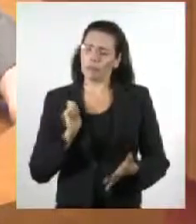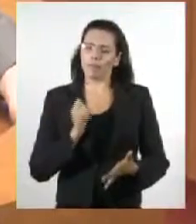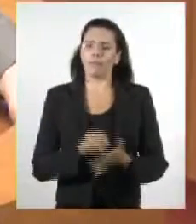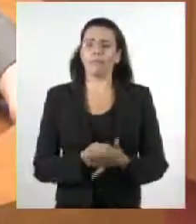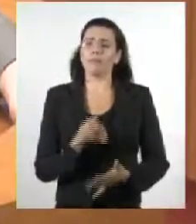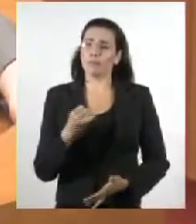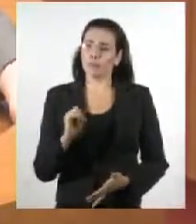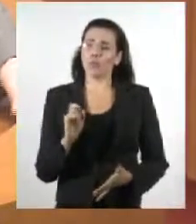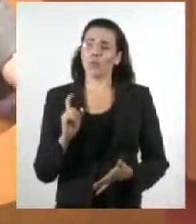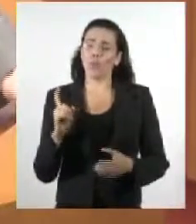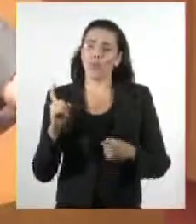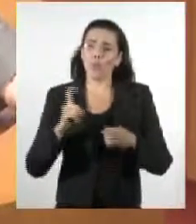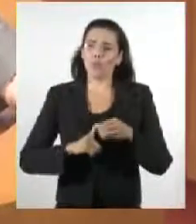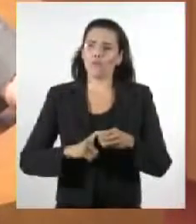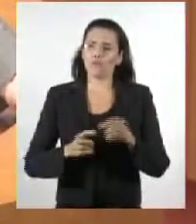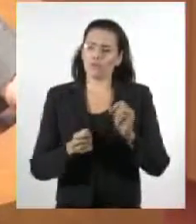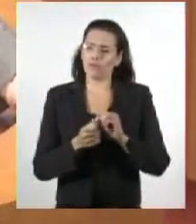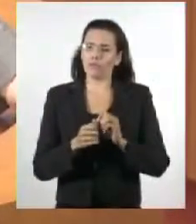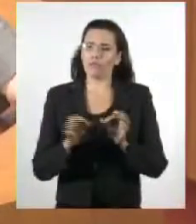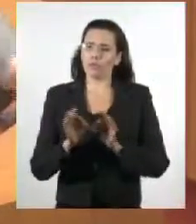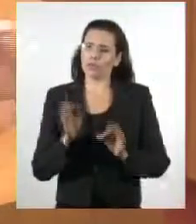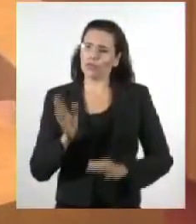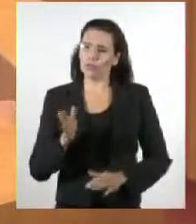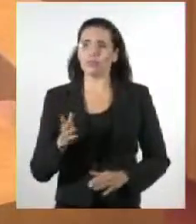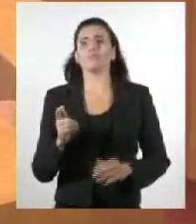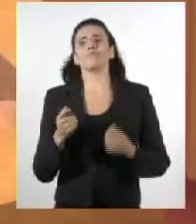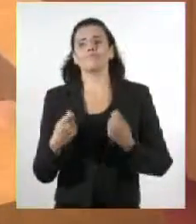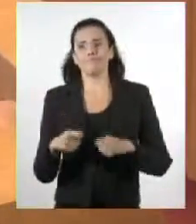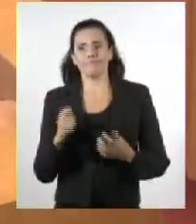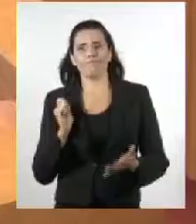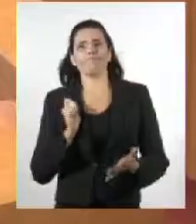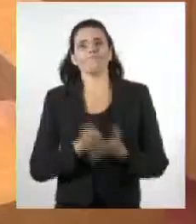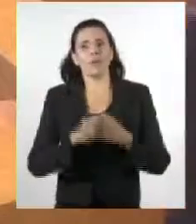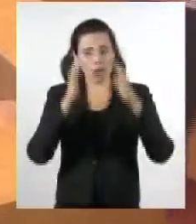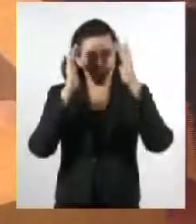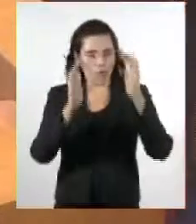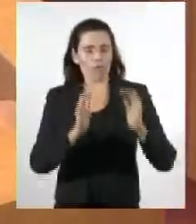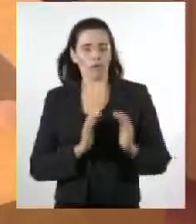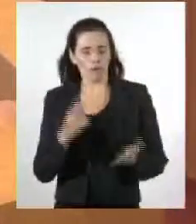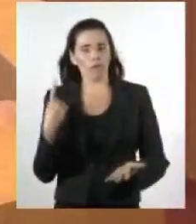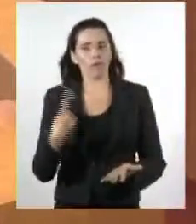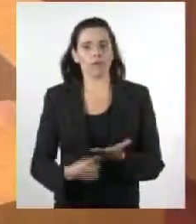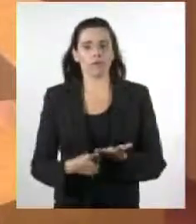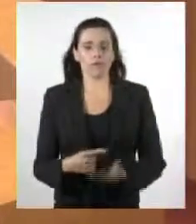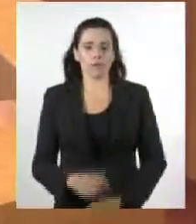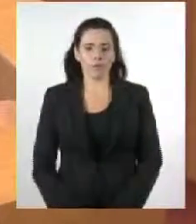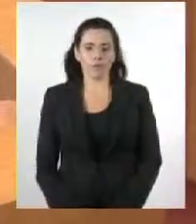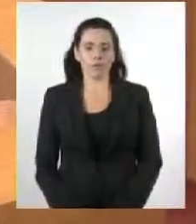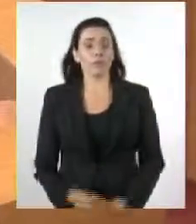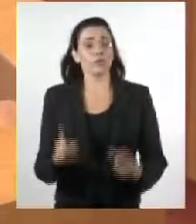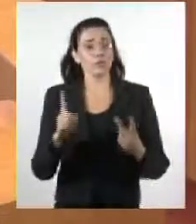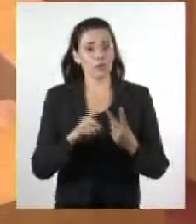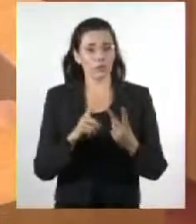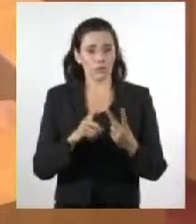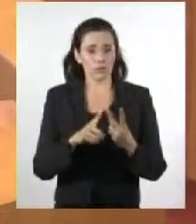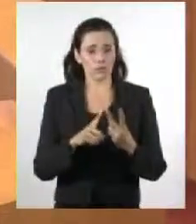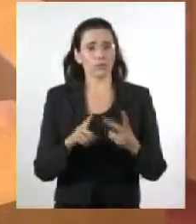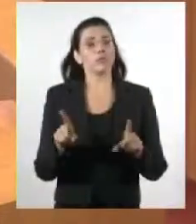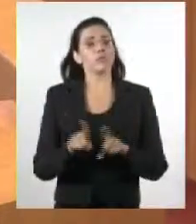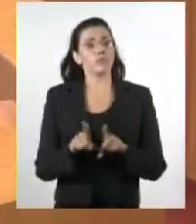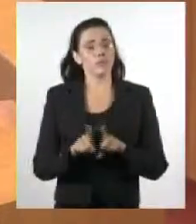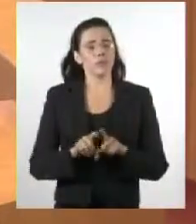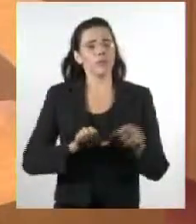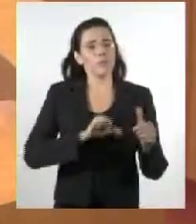atendimento, mas que não foram repassados ainda pelo governo federal. E o segundo, e mais importante também, é o reajuste da tabela